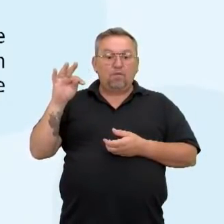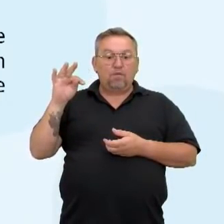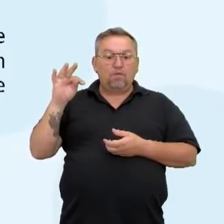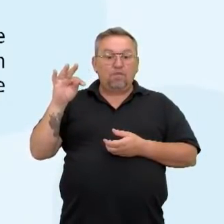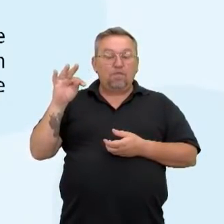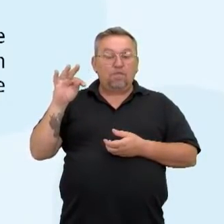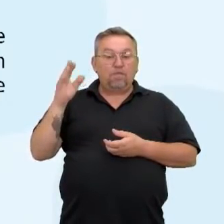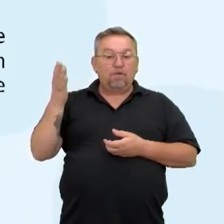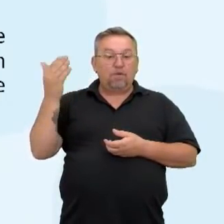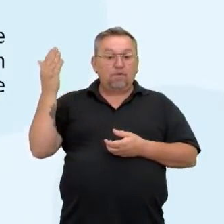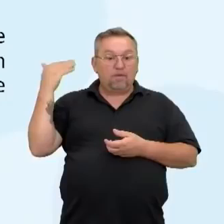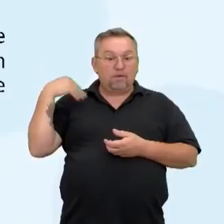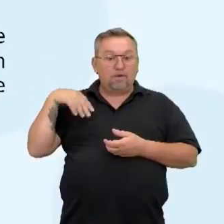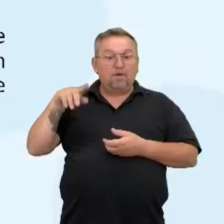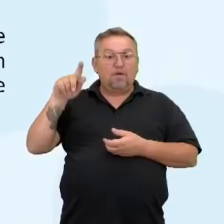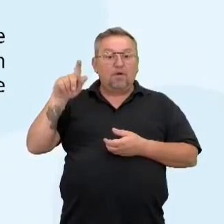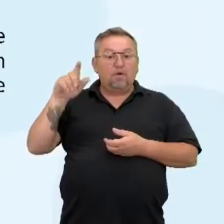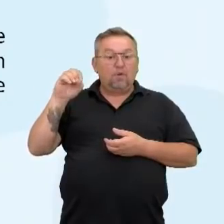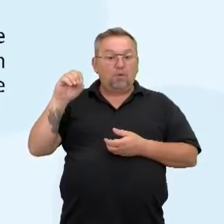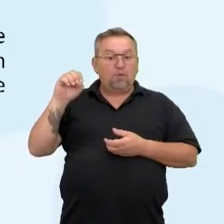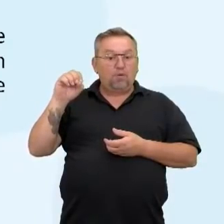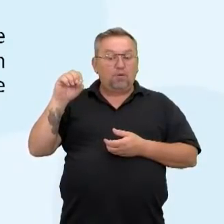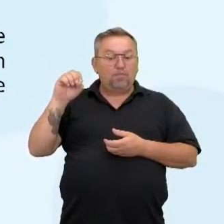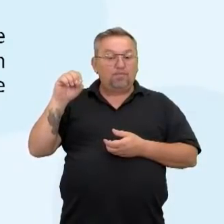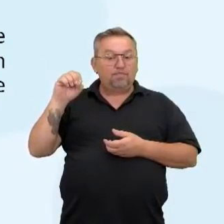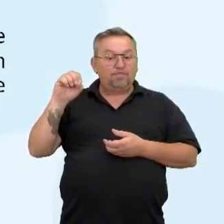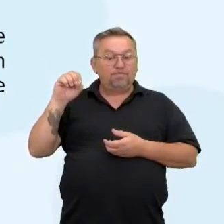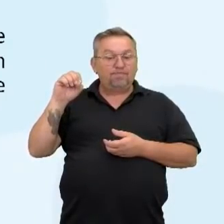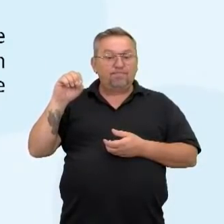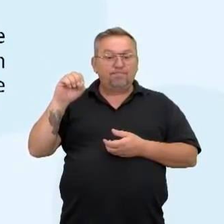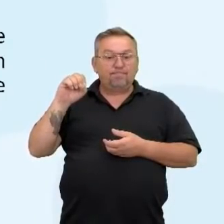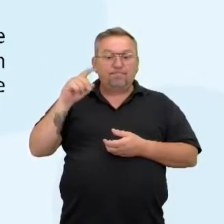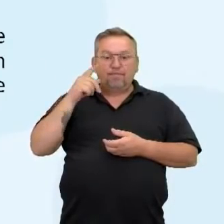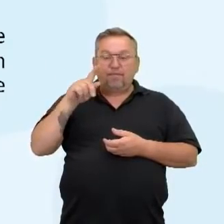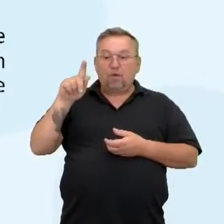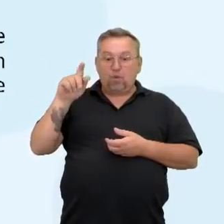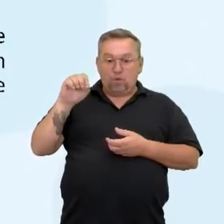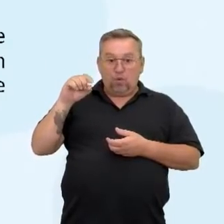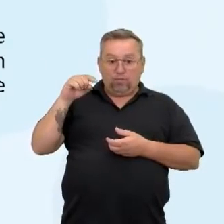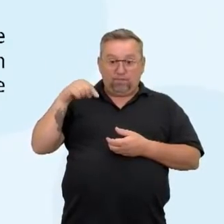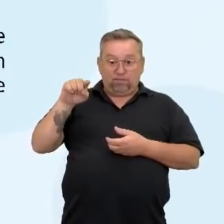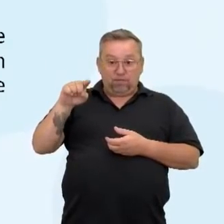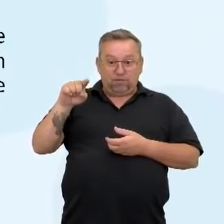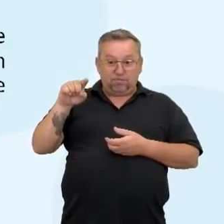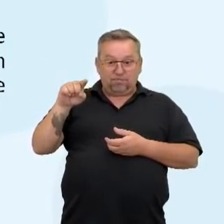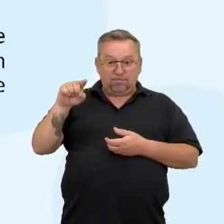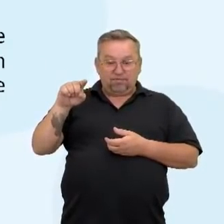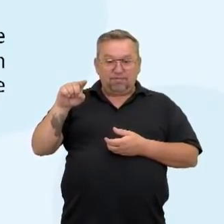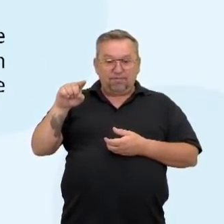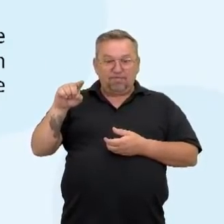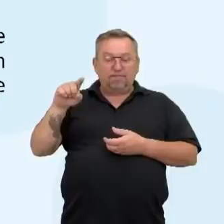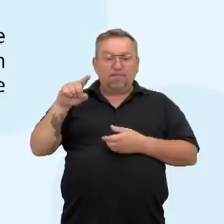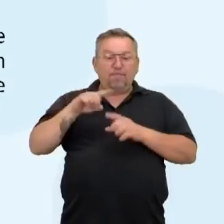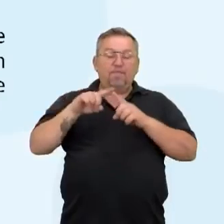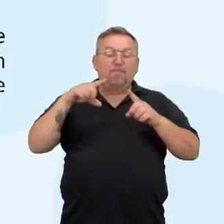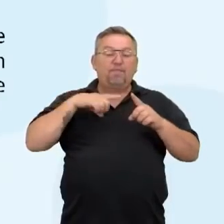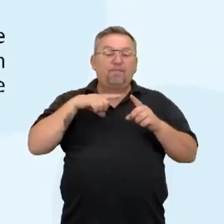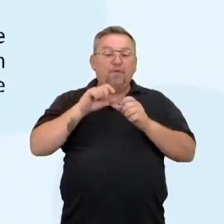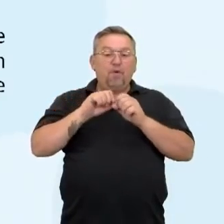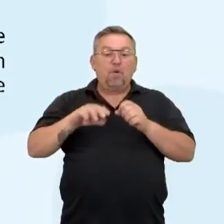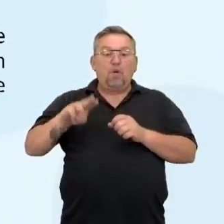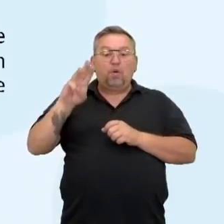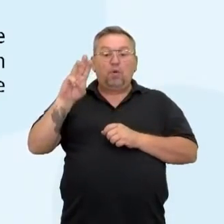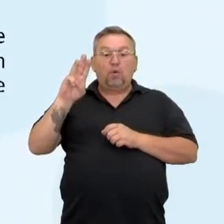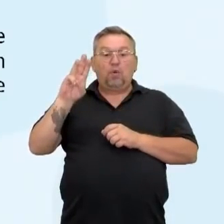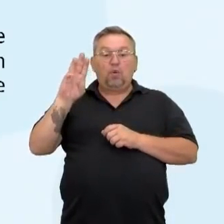passado do verbo go, né? Então, se eu falo I go, eu vou, mas aí eu vou para a escola todo dia, né? É o presente, né? É uma coisa que você faz com